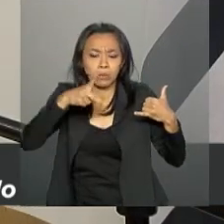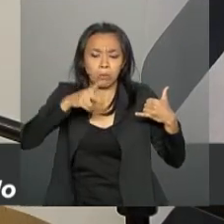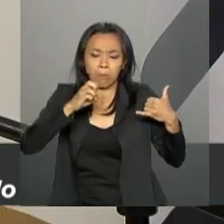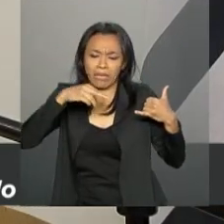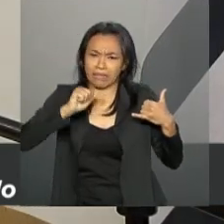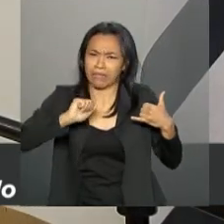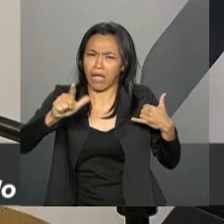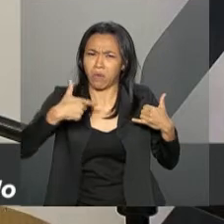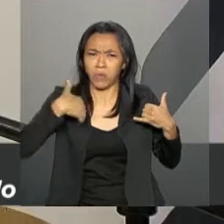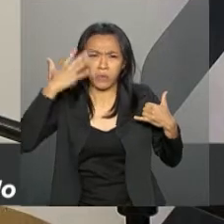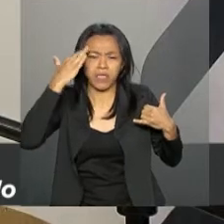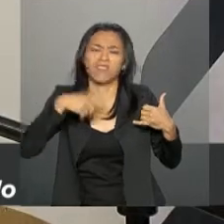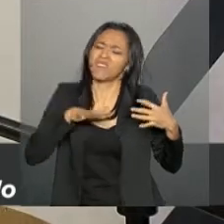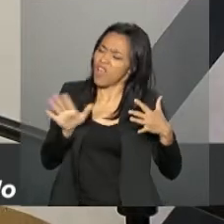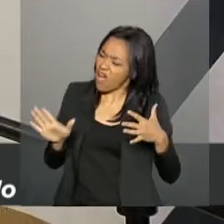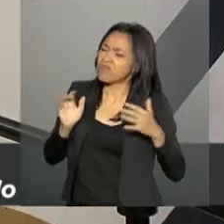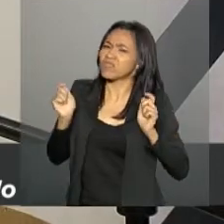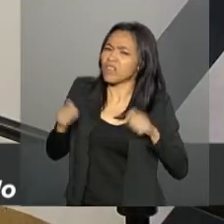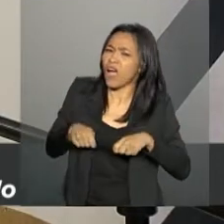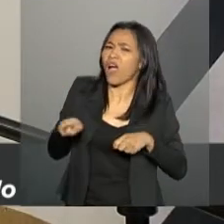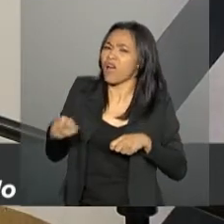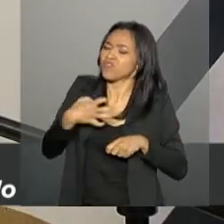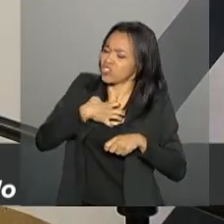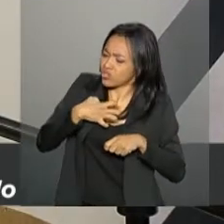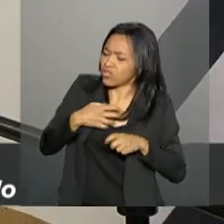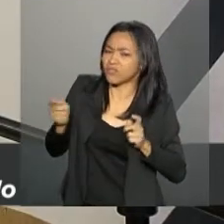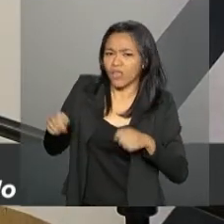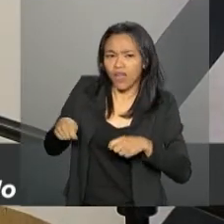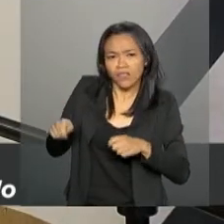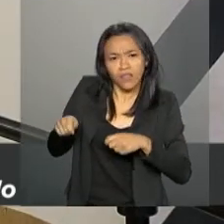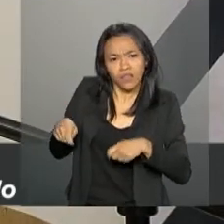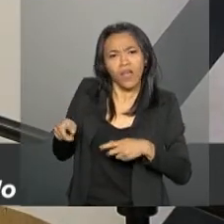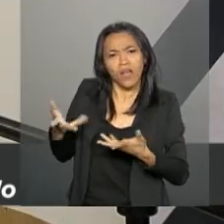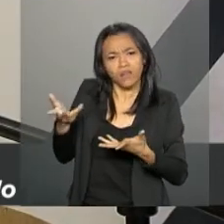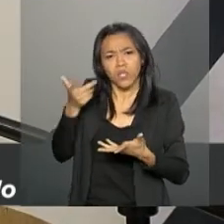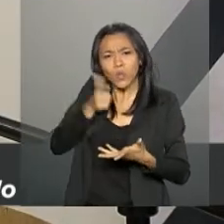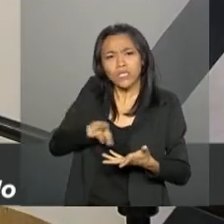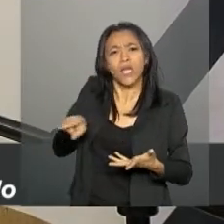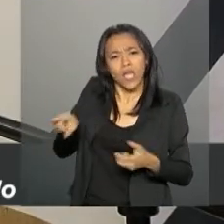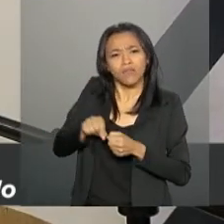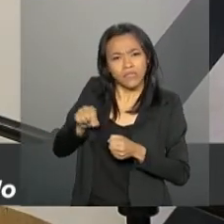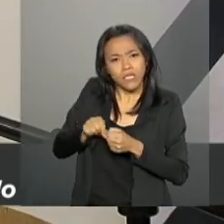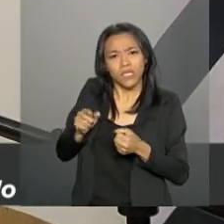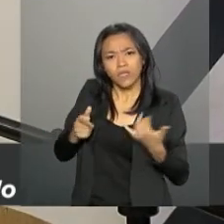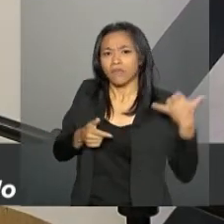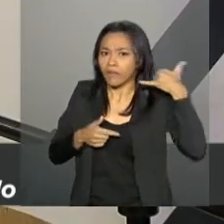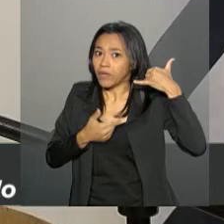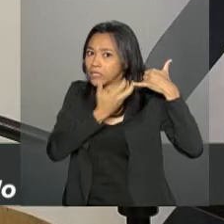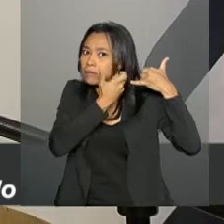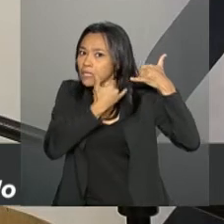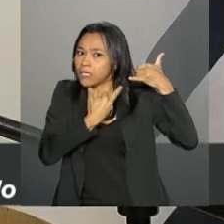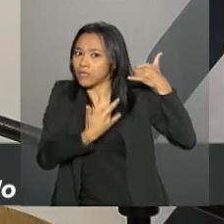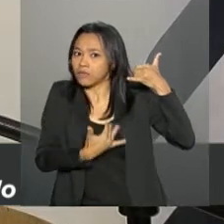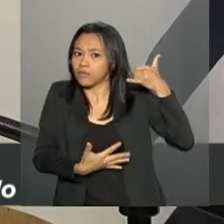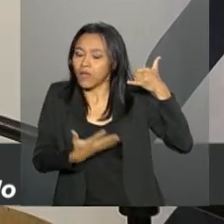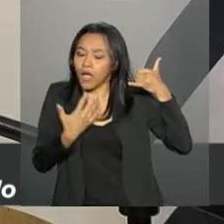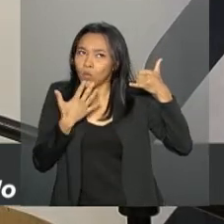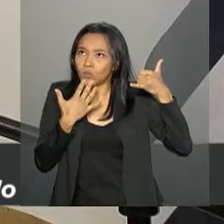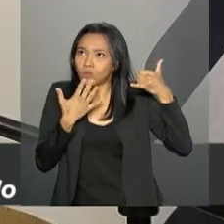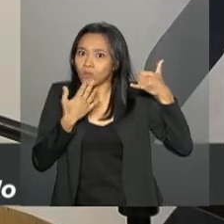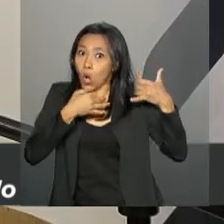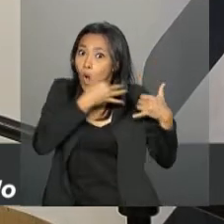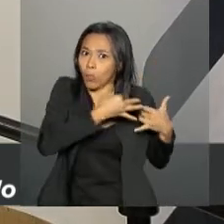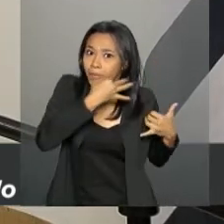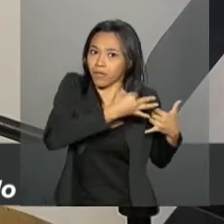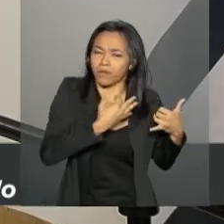Disse, não, mas você tem jeito, aquela coisa, polícia civil, polícia militar, juntar todo mundo, você leva jeito para isso. Daí eu tentei um último argumento.